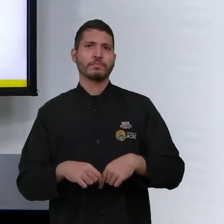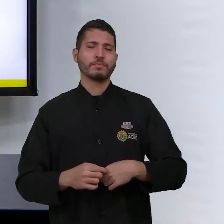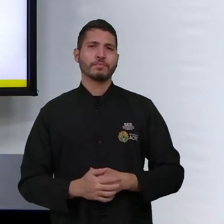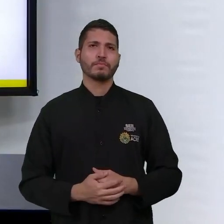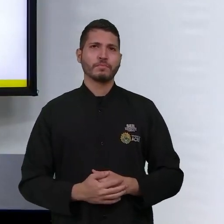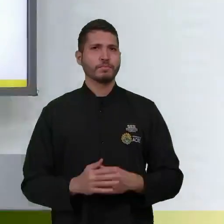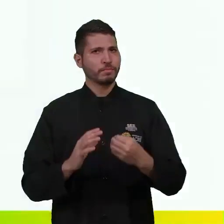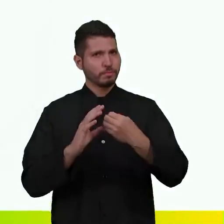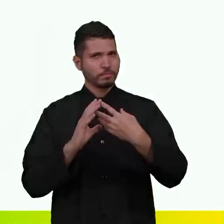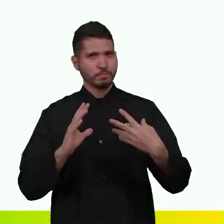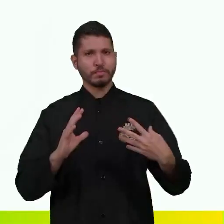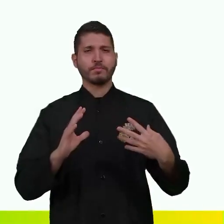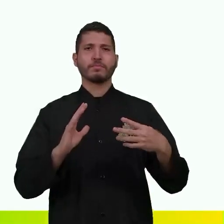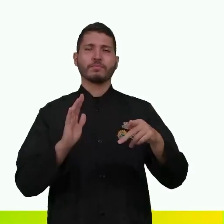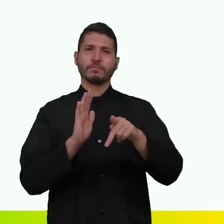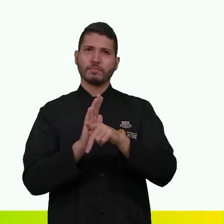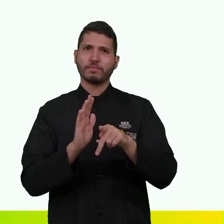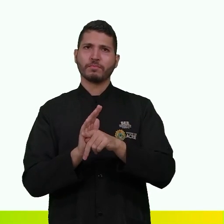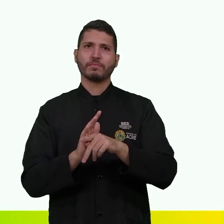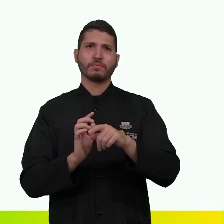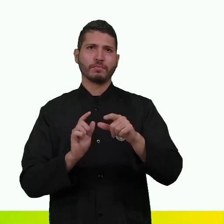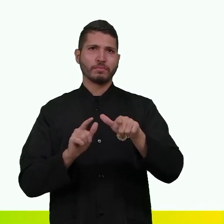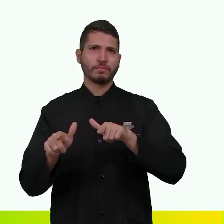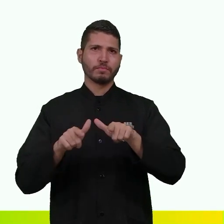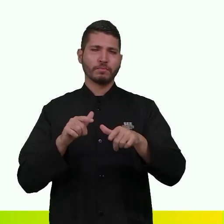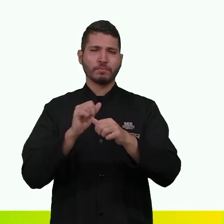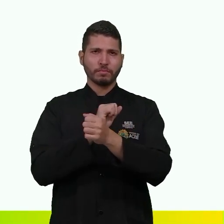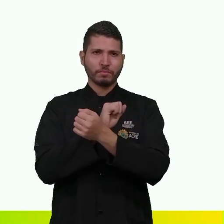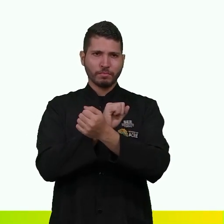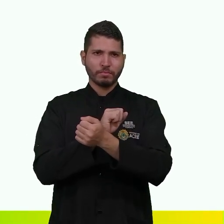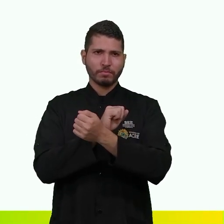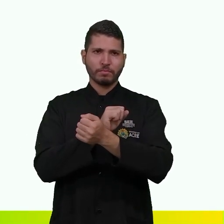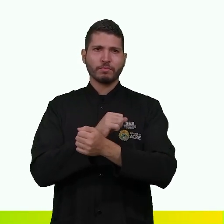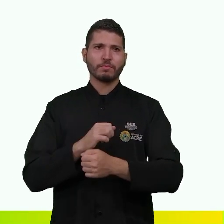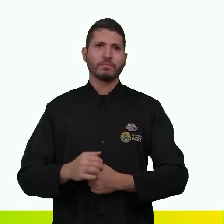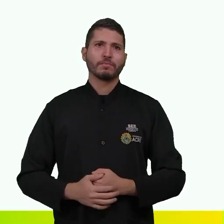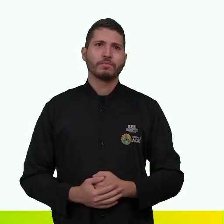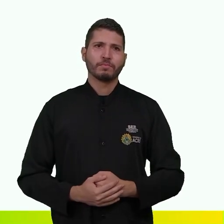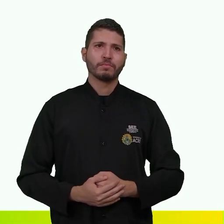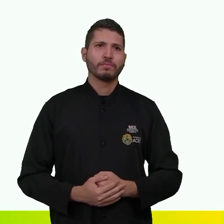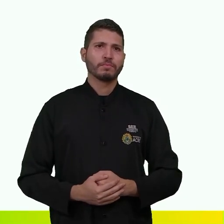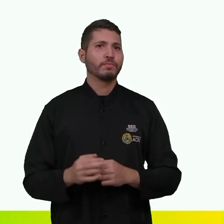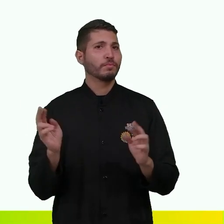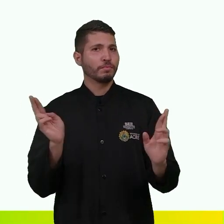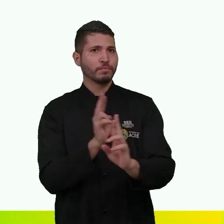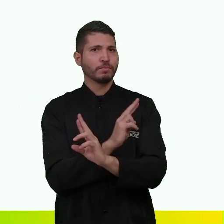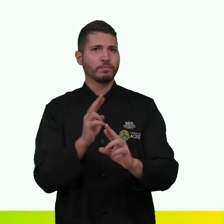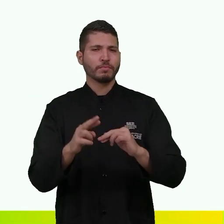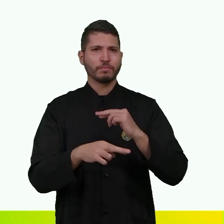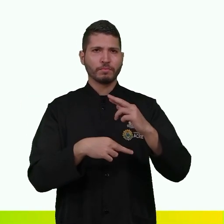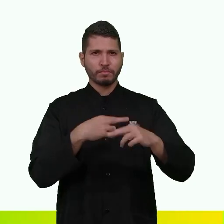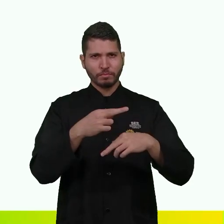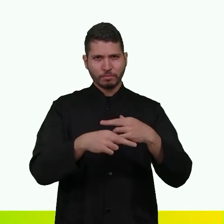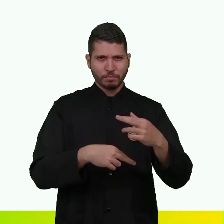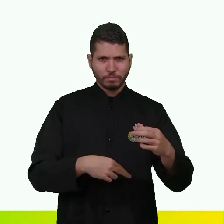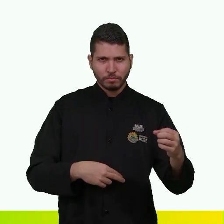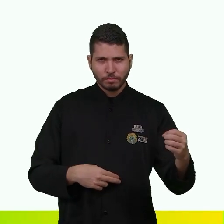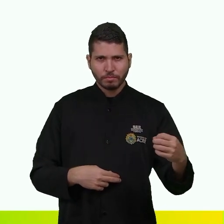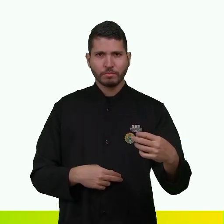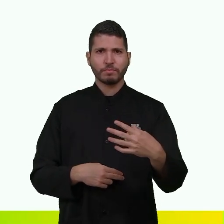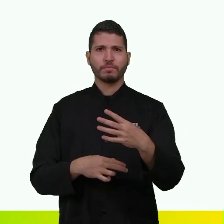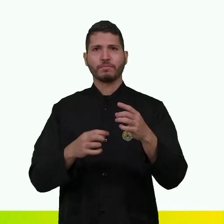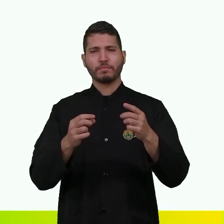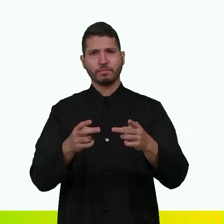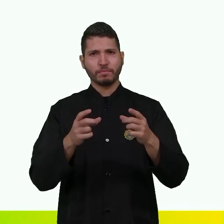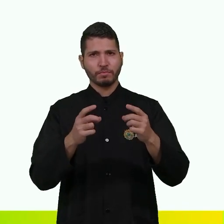Entendido? Muito bem. E qual a relação entre o renascimento comercial e urbano, não é? Dentro dessa